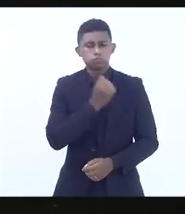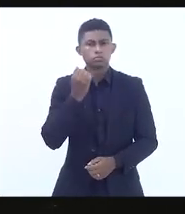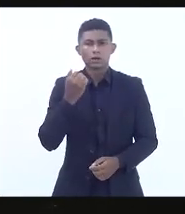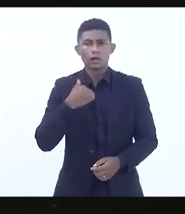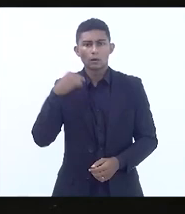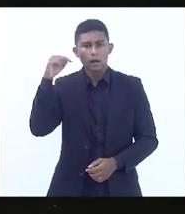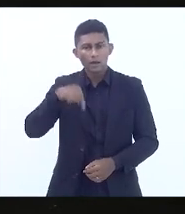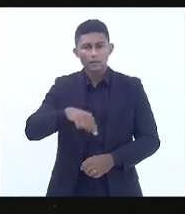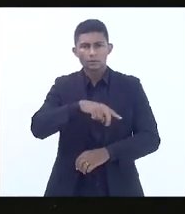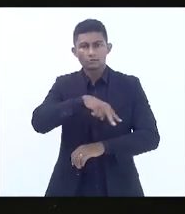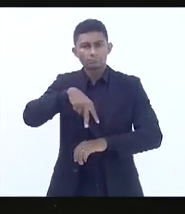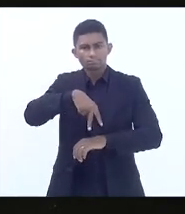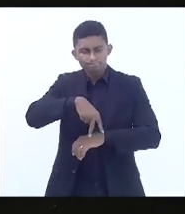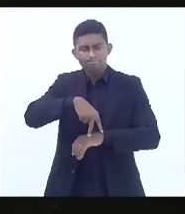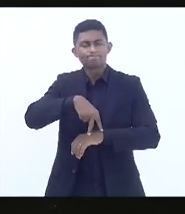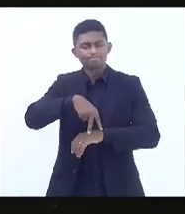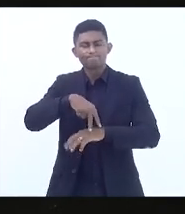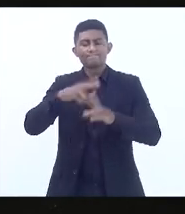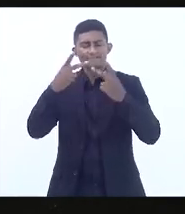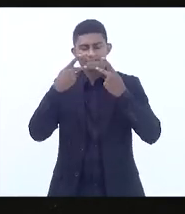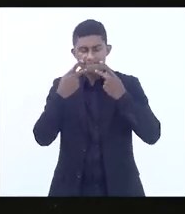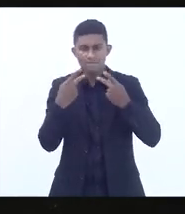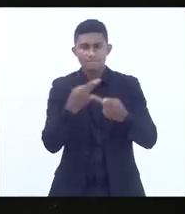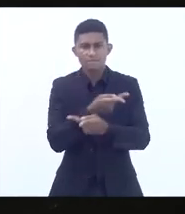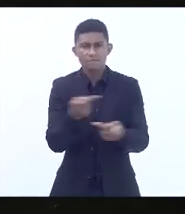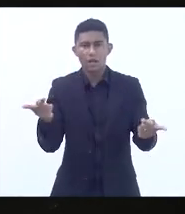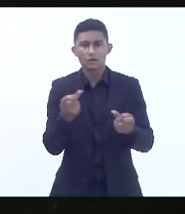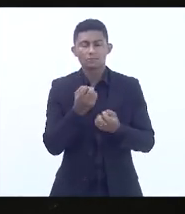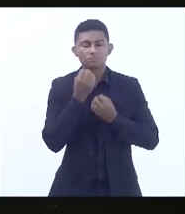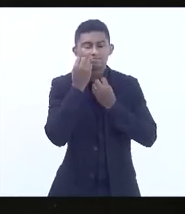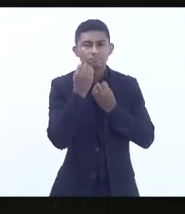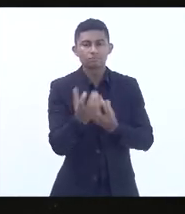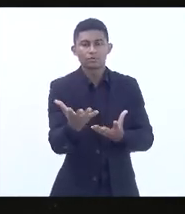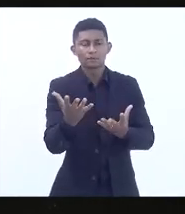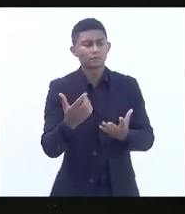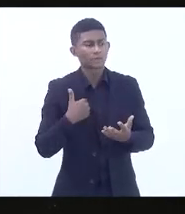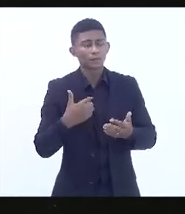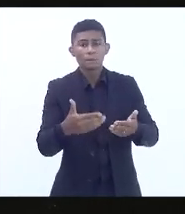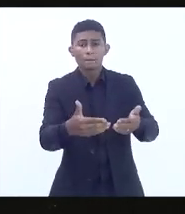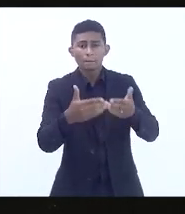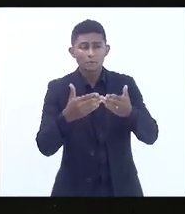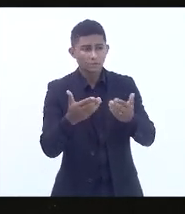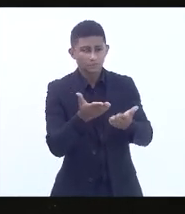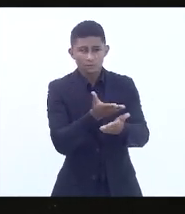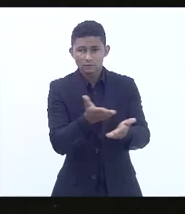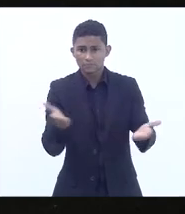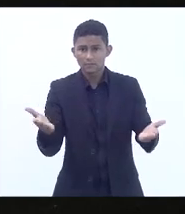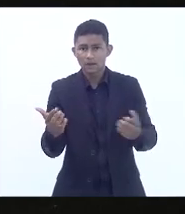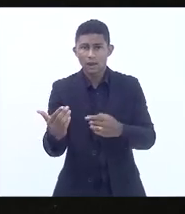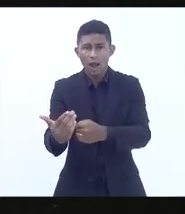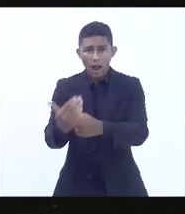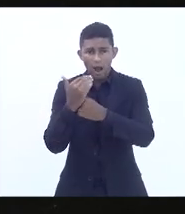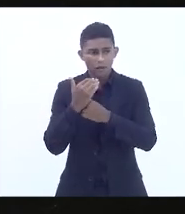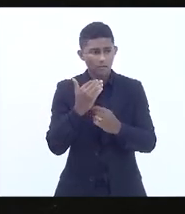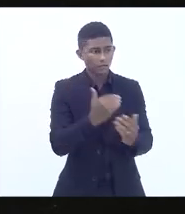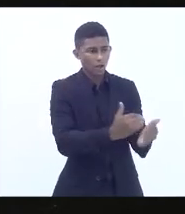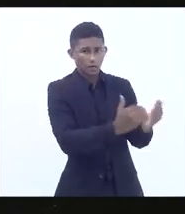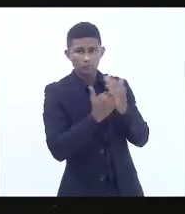qual tenho um grande respeito, e peço a sua ajuda e a ajuda dessa honrosa